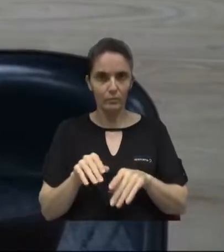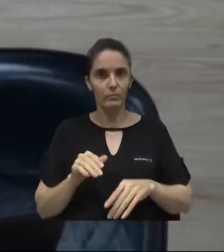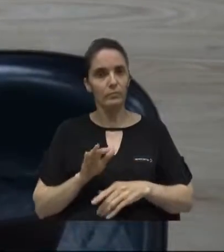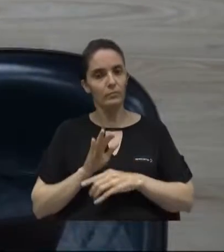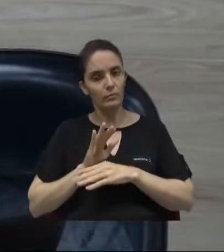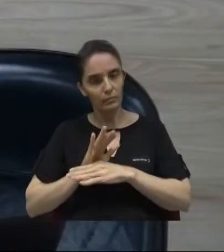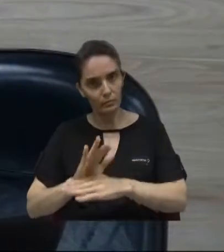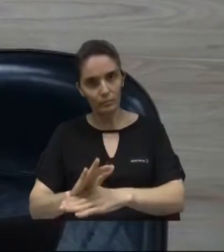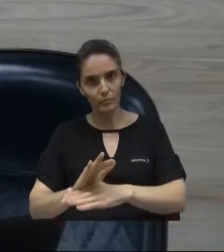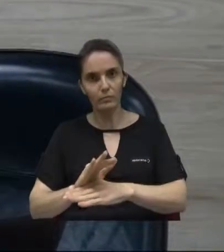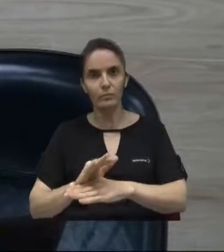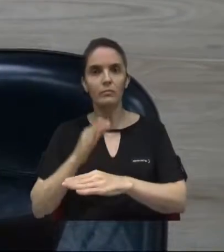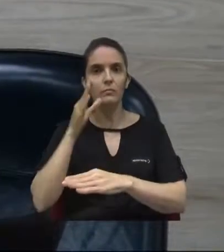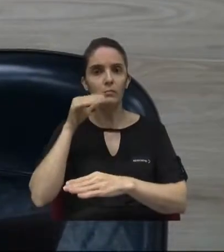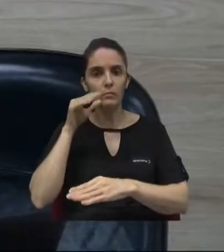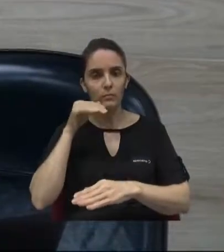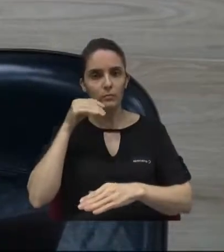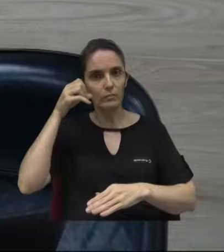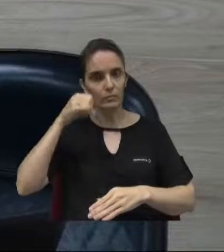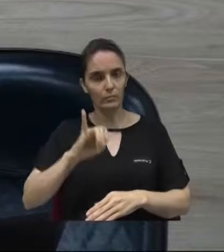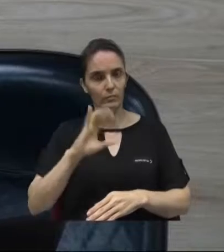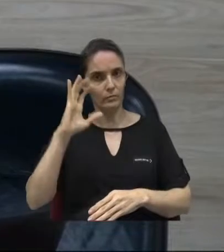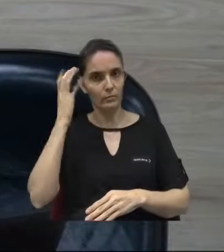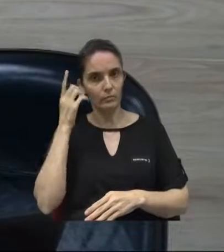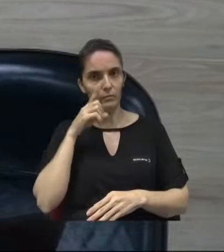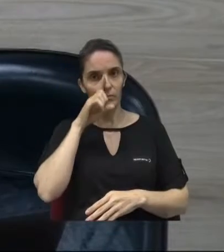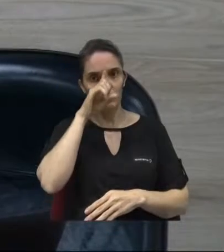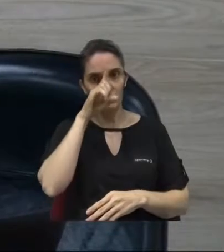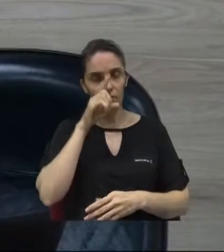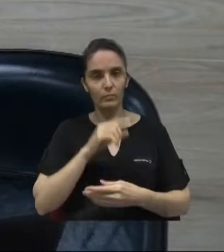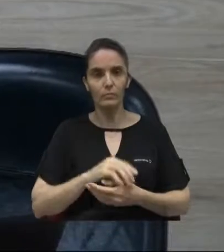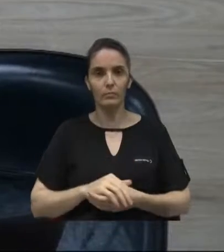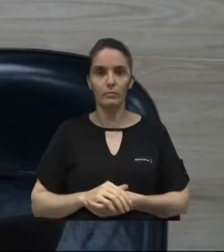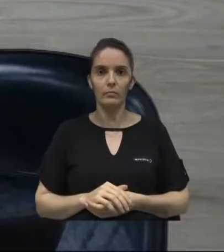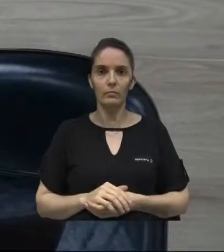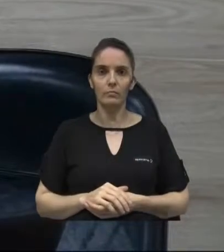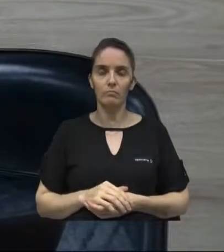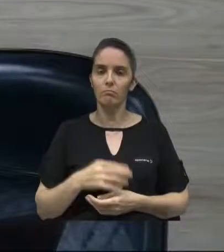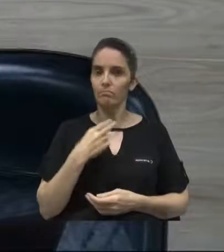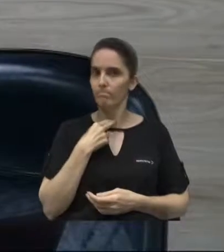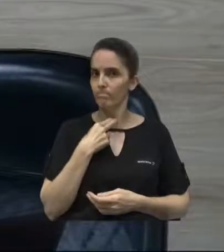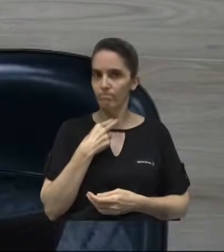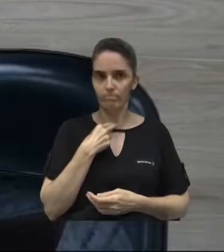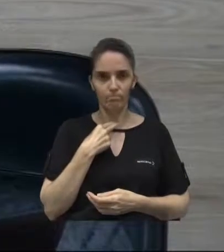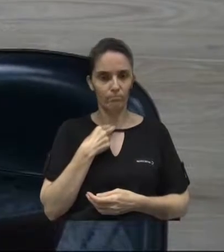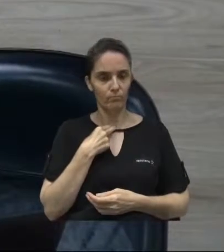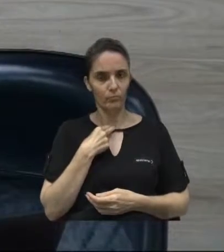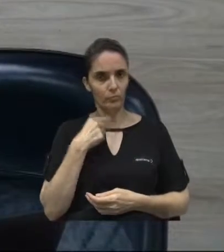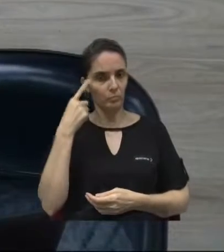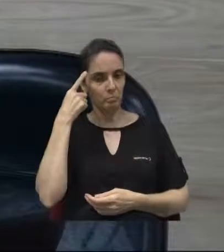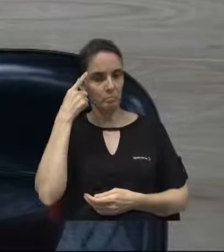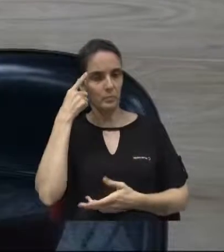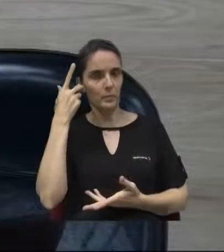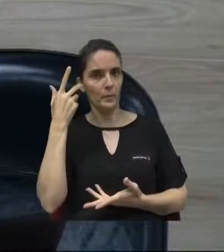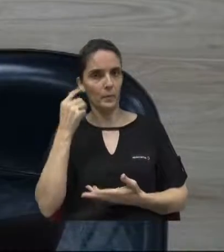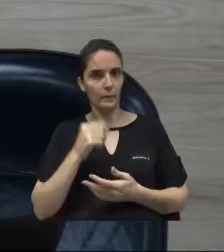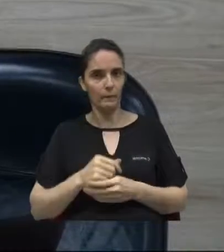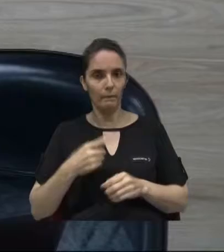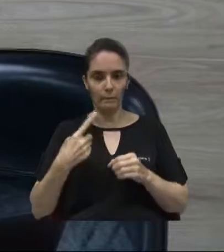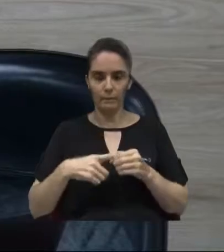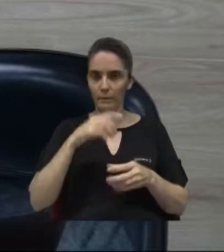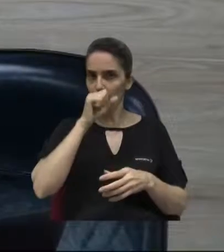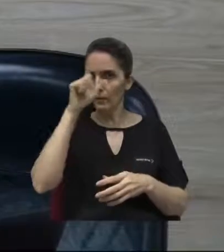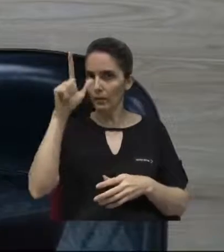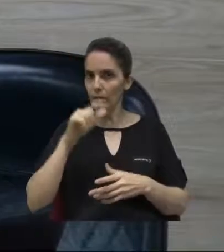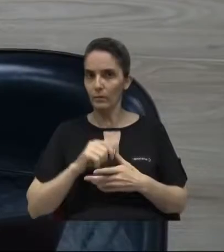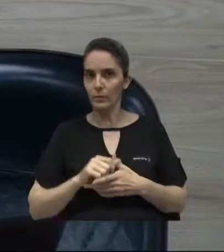profissionais de saúde estiverem em risco. Não se pode achar que Limeira é terra